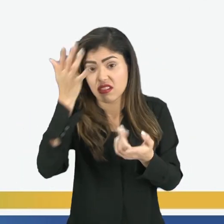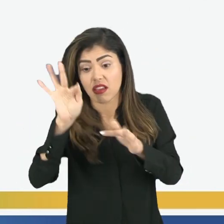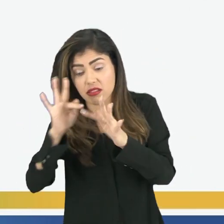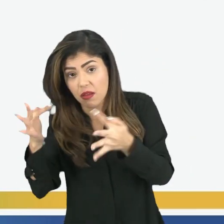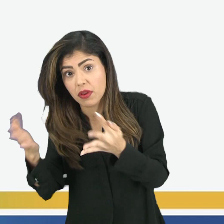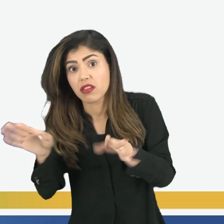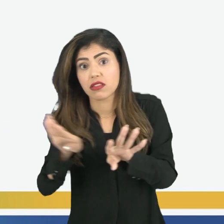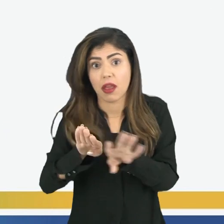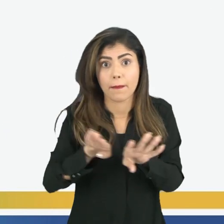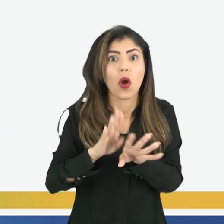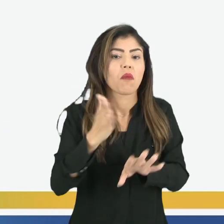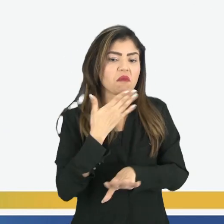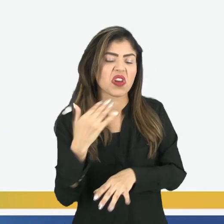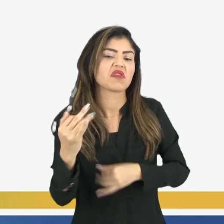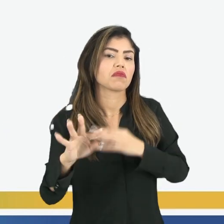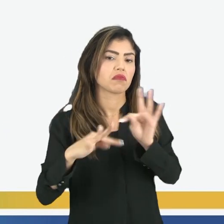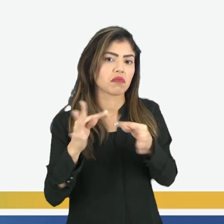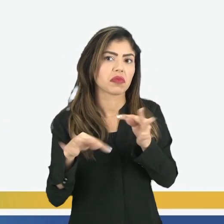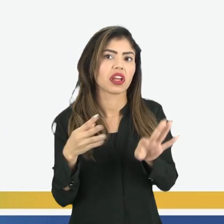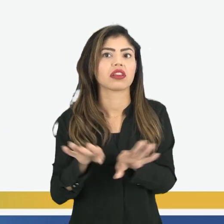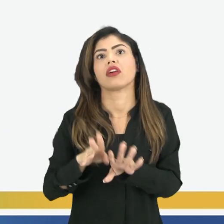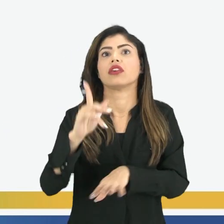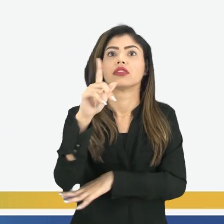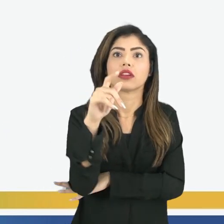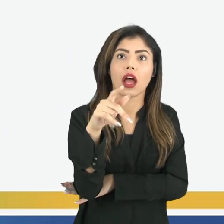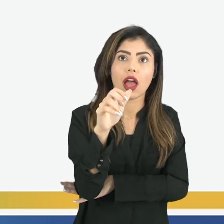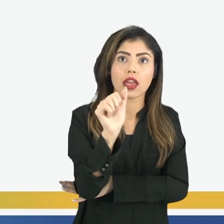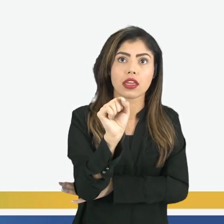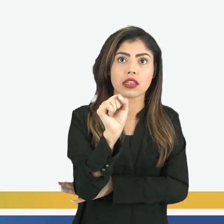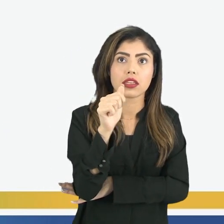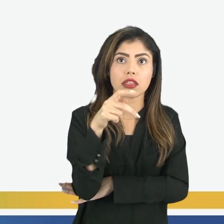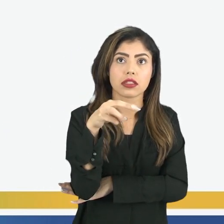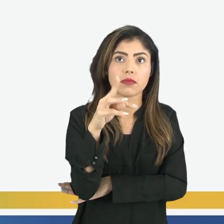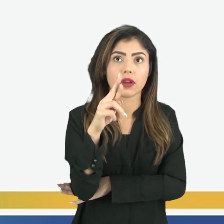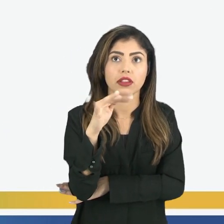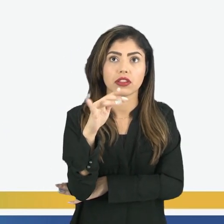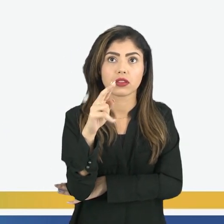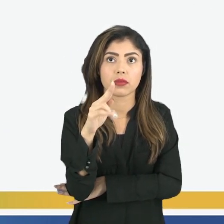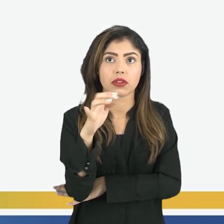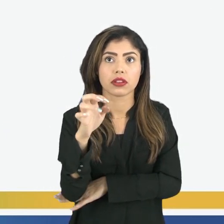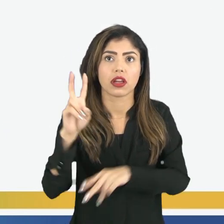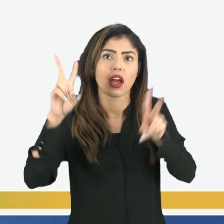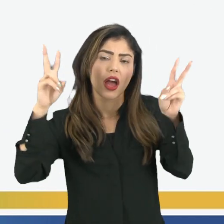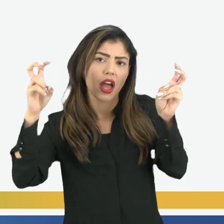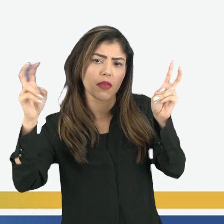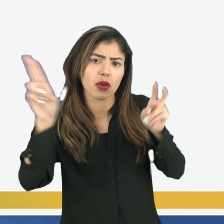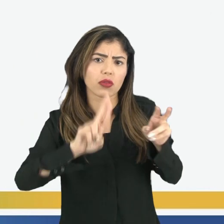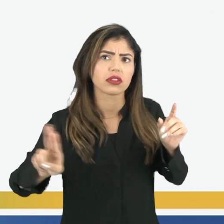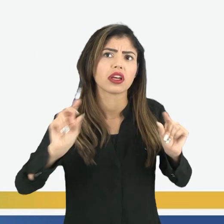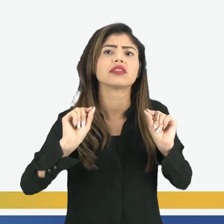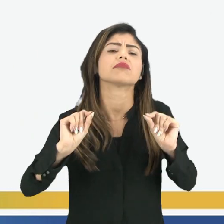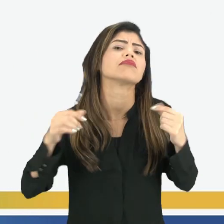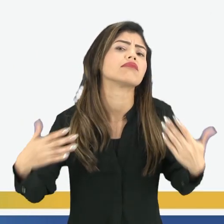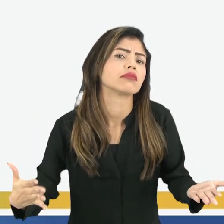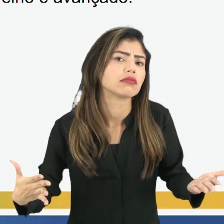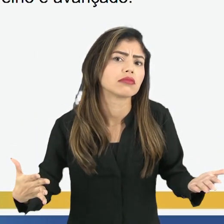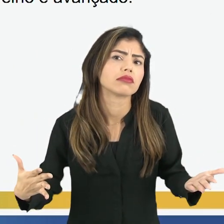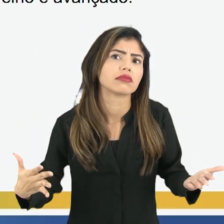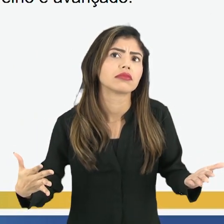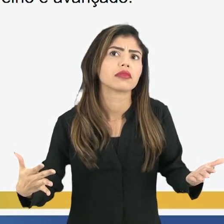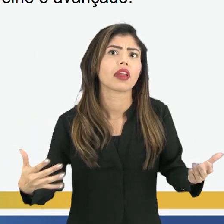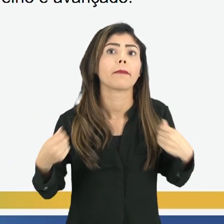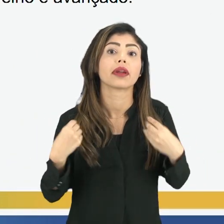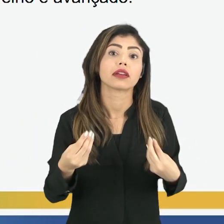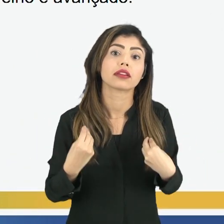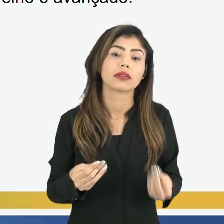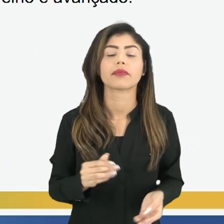mais sofisticado, como o smartphone. As aspas utilizadas no smartphone servem para... E aí? Vocês acham que serve